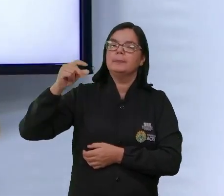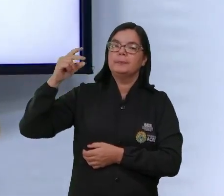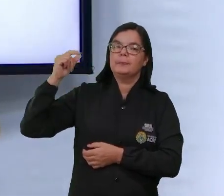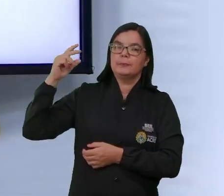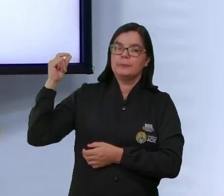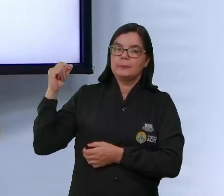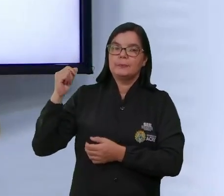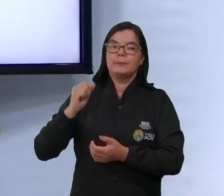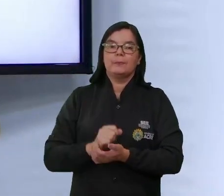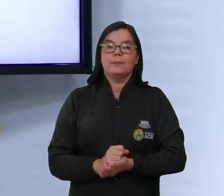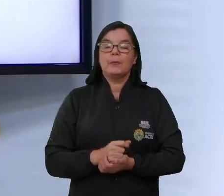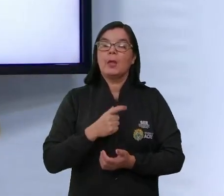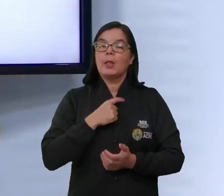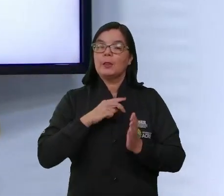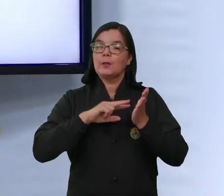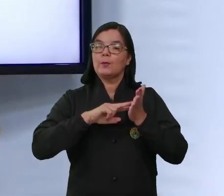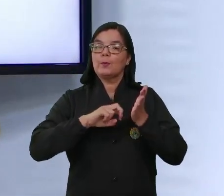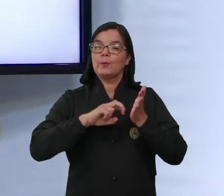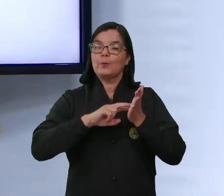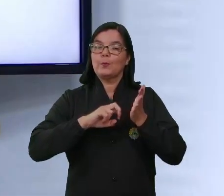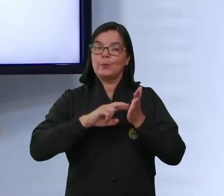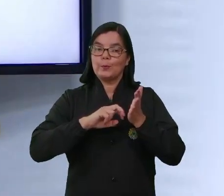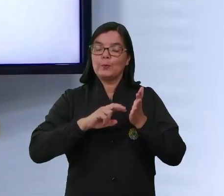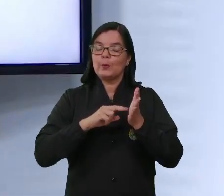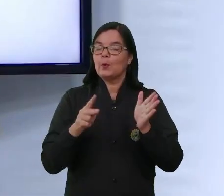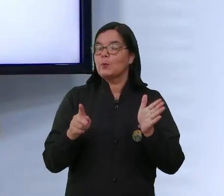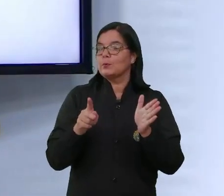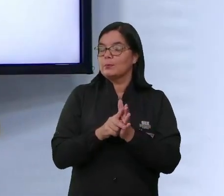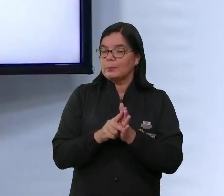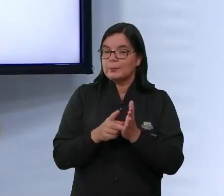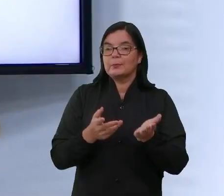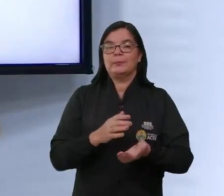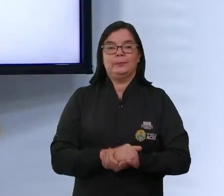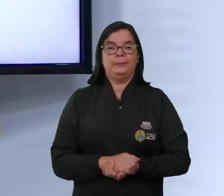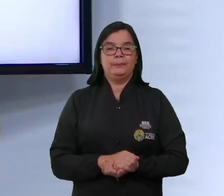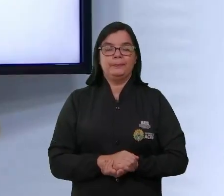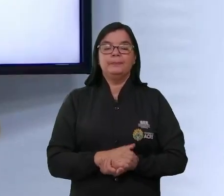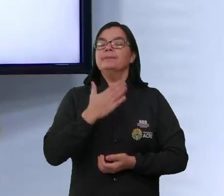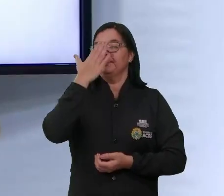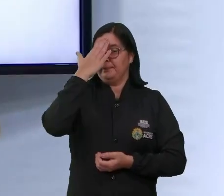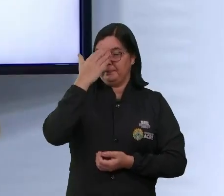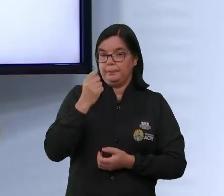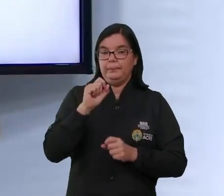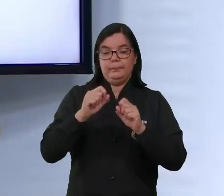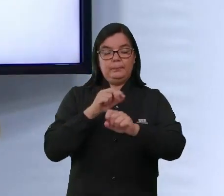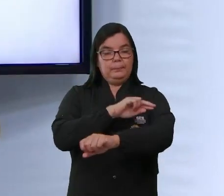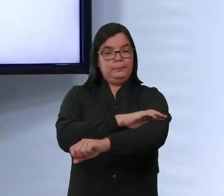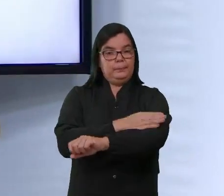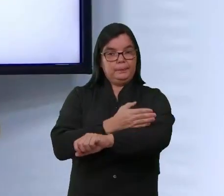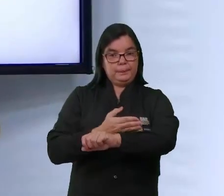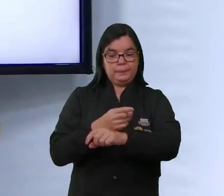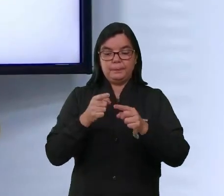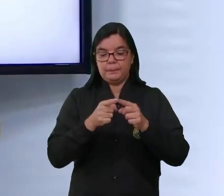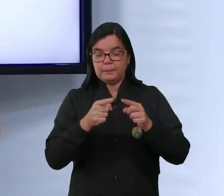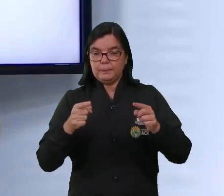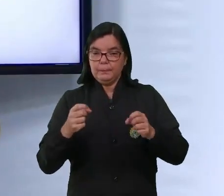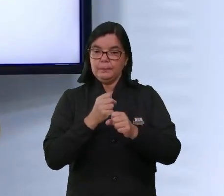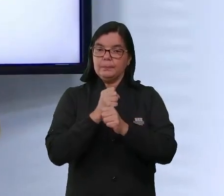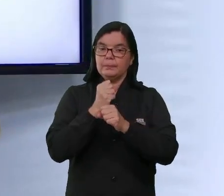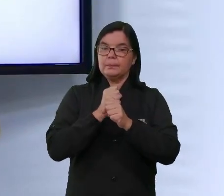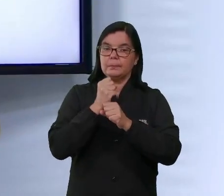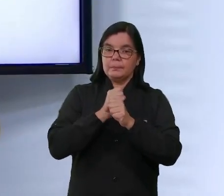antigas, elas têm um vocabulário muito específico, né? Nós sabemos que Rio Branco, durante muito